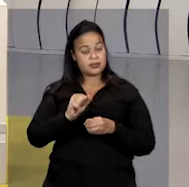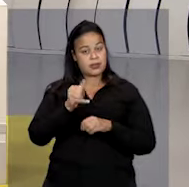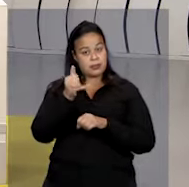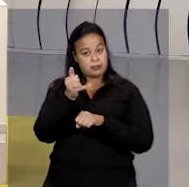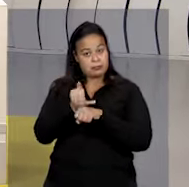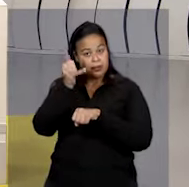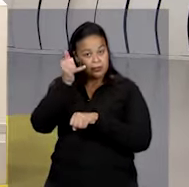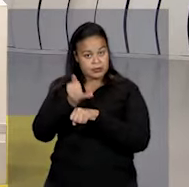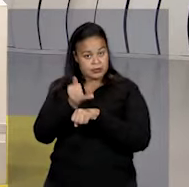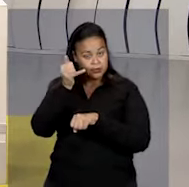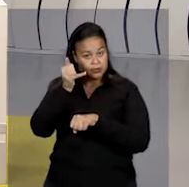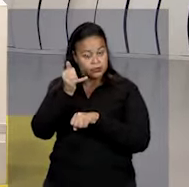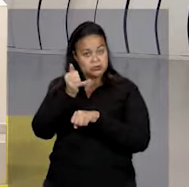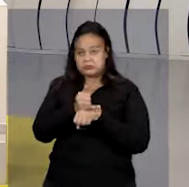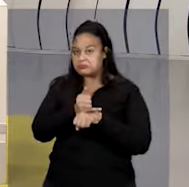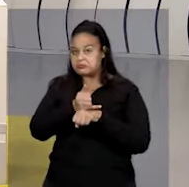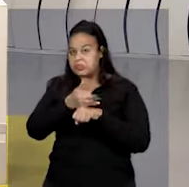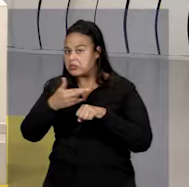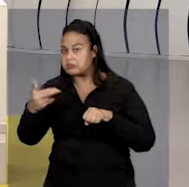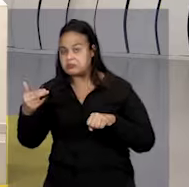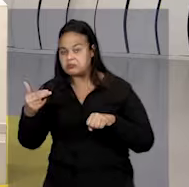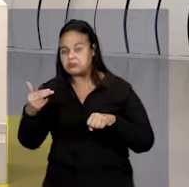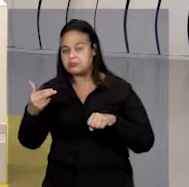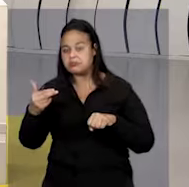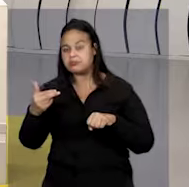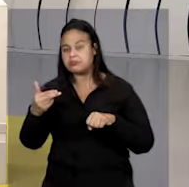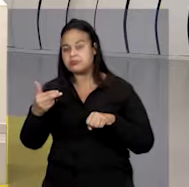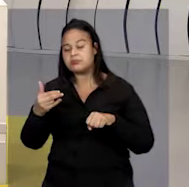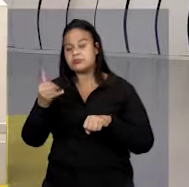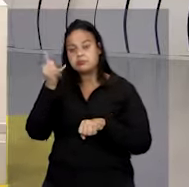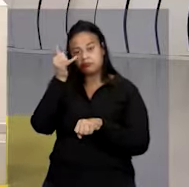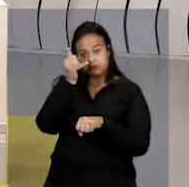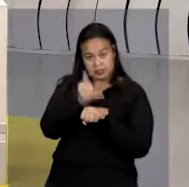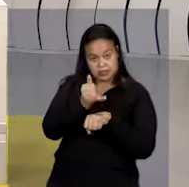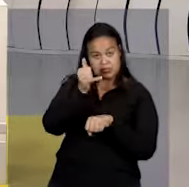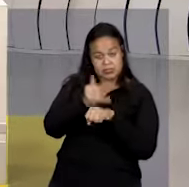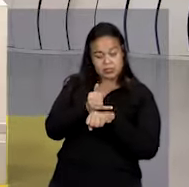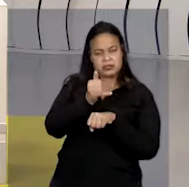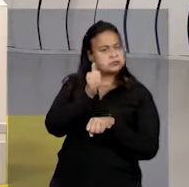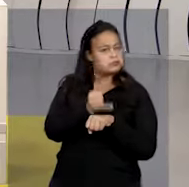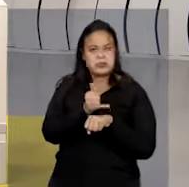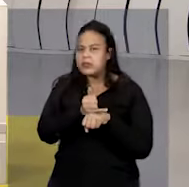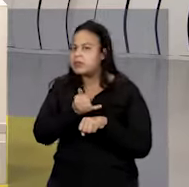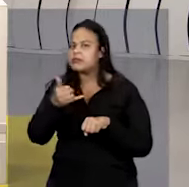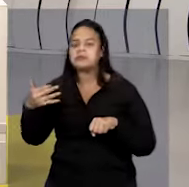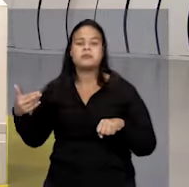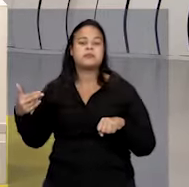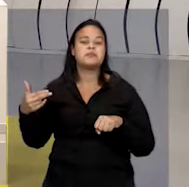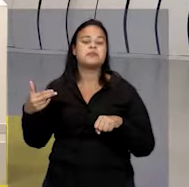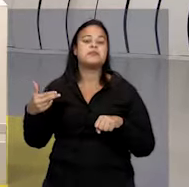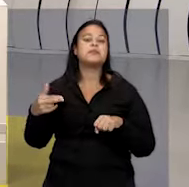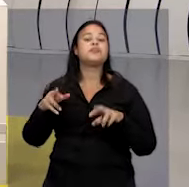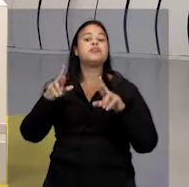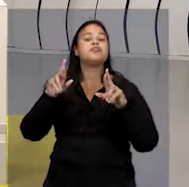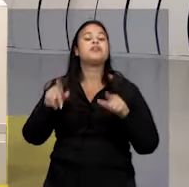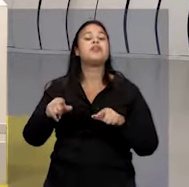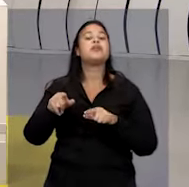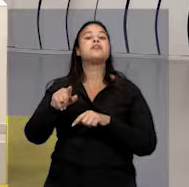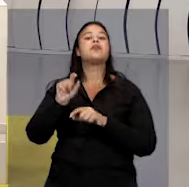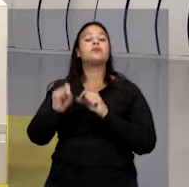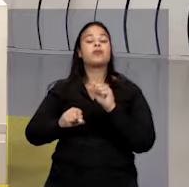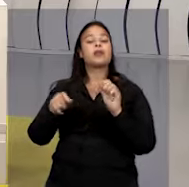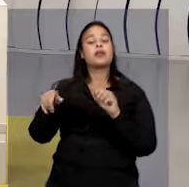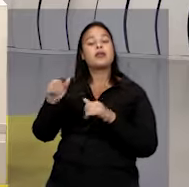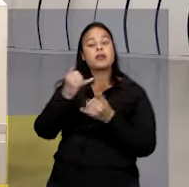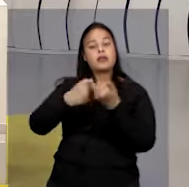o ametal. Já é uma ligação metal e ametal. O que nós temos aqui? Uma diferença de polaridade.